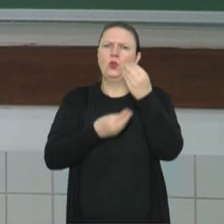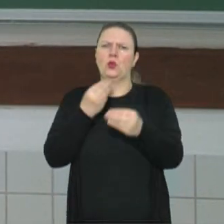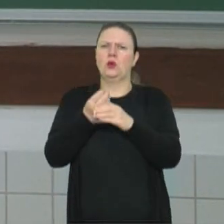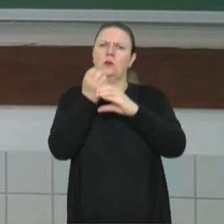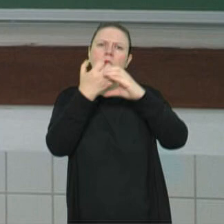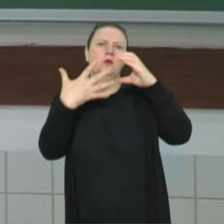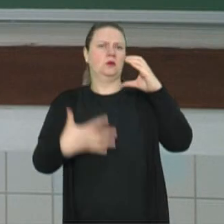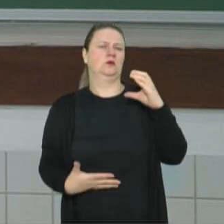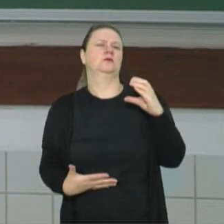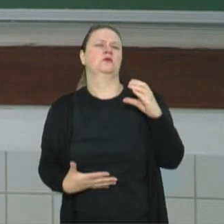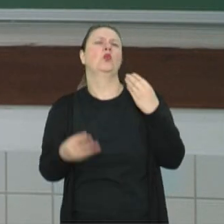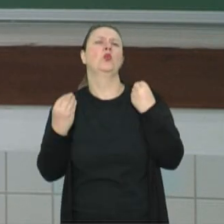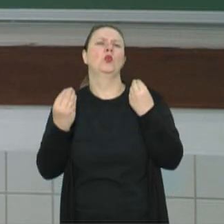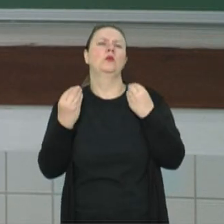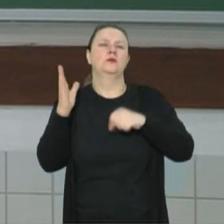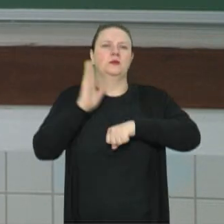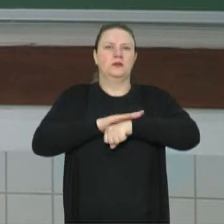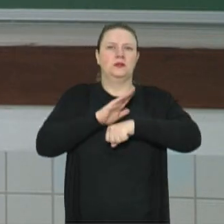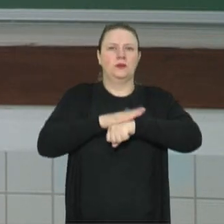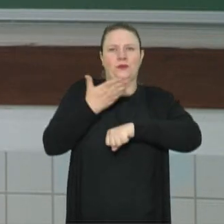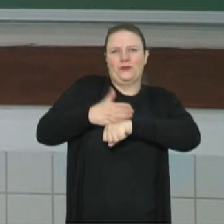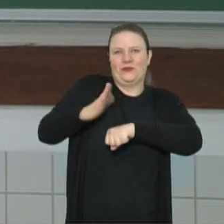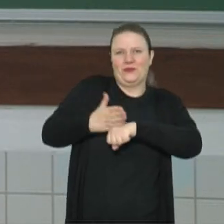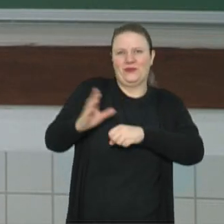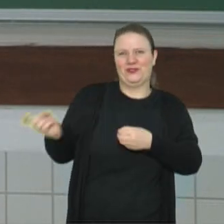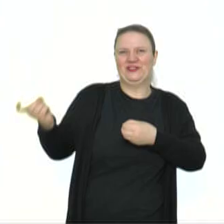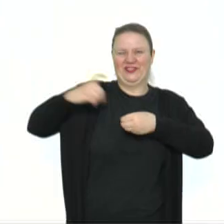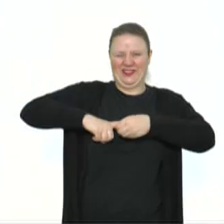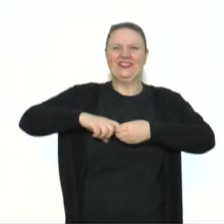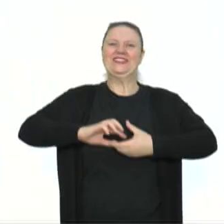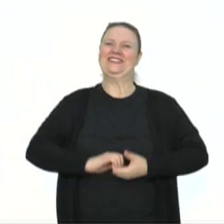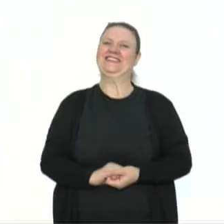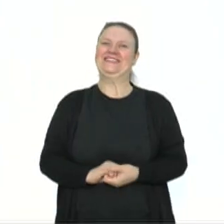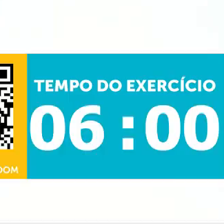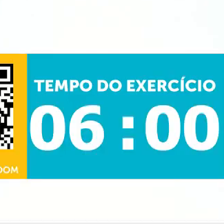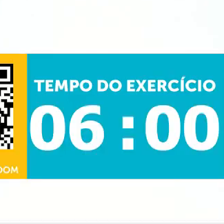o vencedor. Um tempinho para você responder, já voltamos.